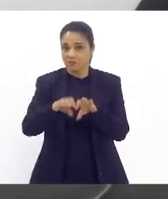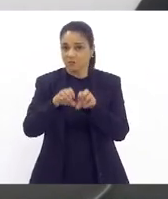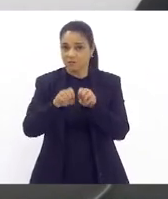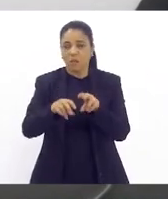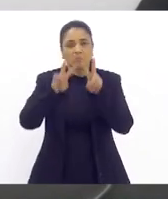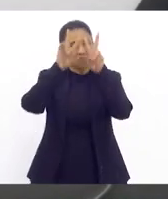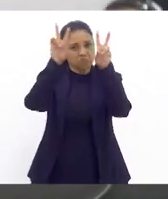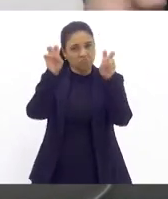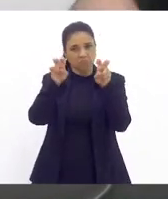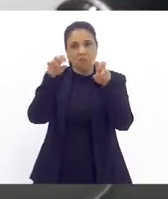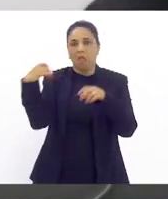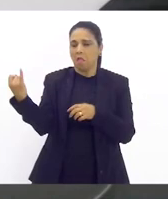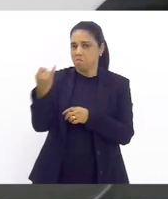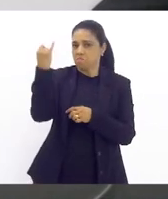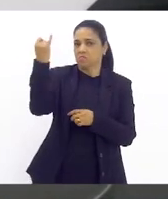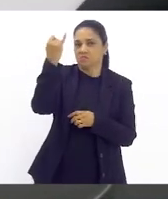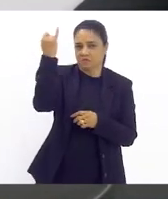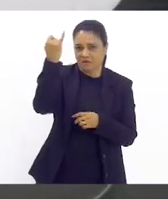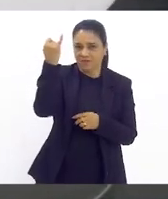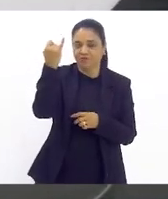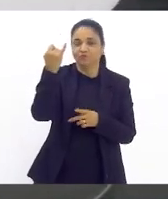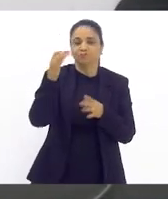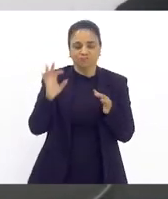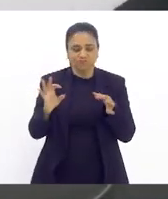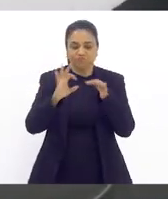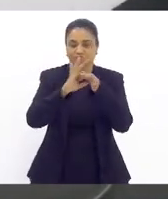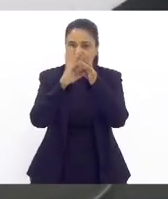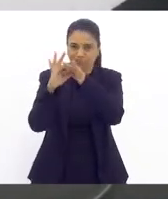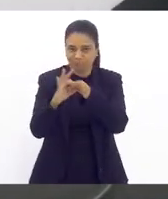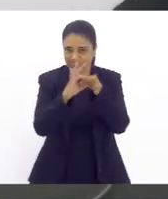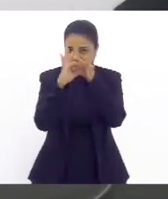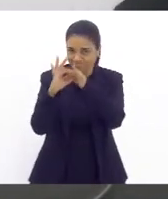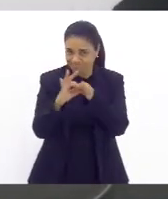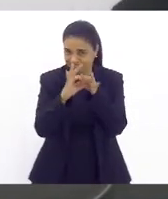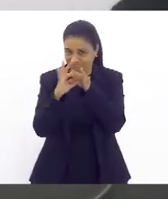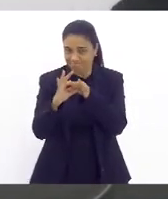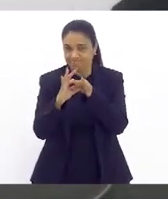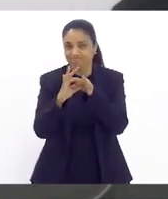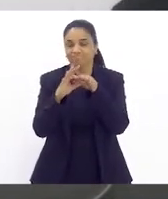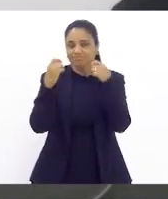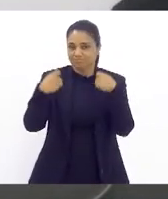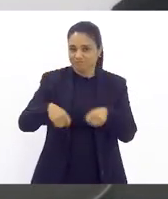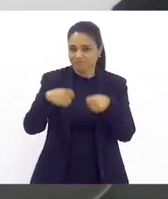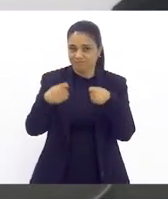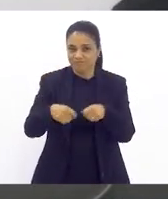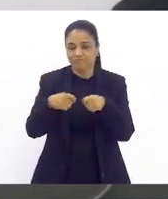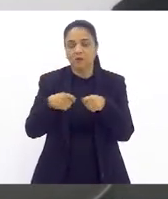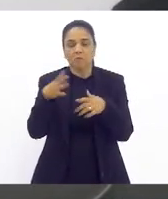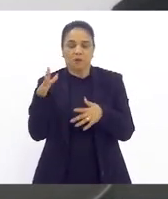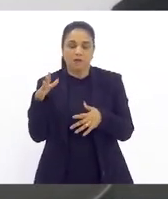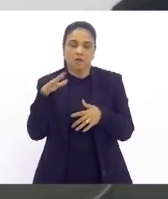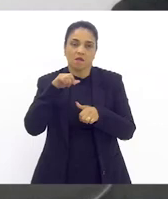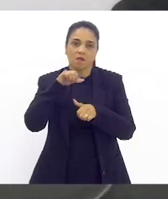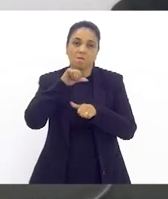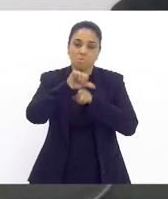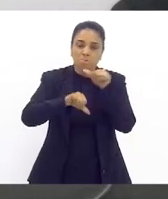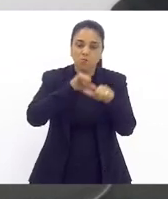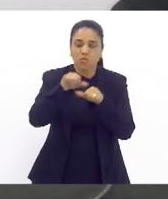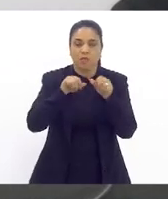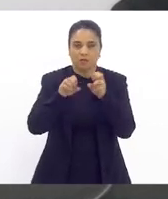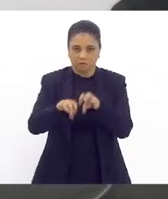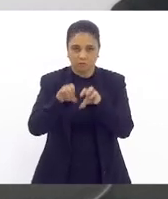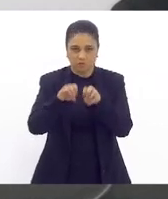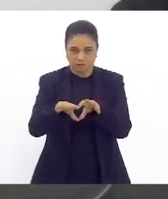que o tema é transversal e a gente precisa é se unir nesse nessa recuperação da educação e assim